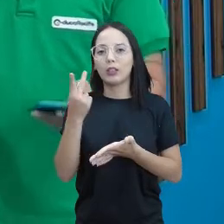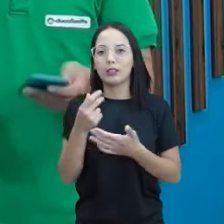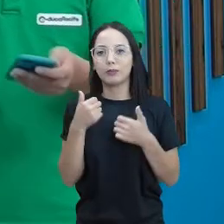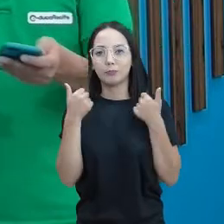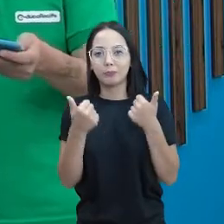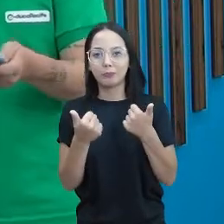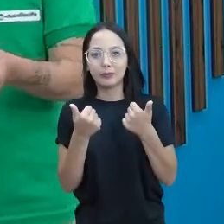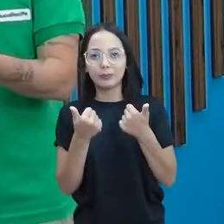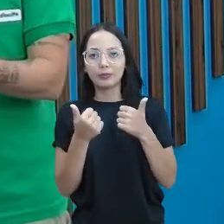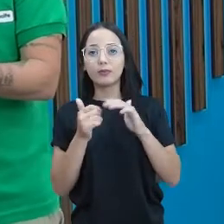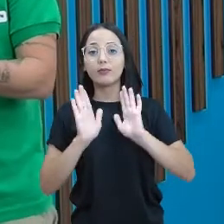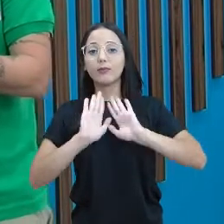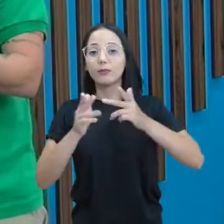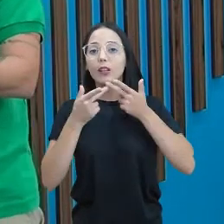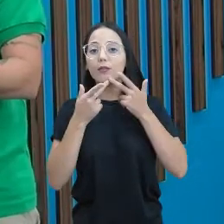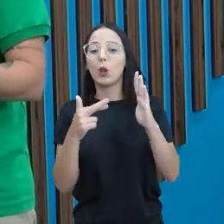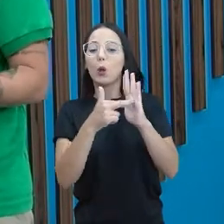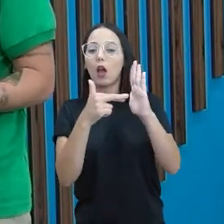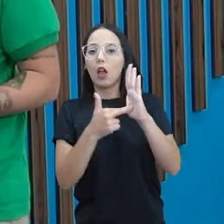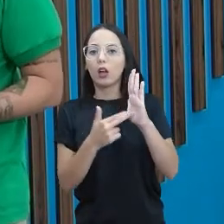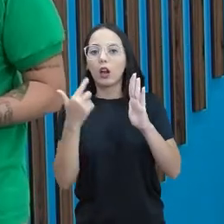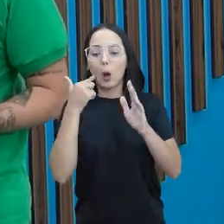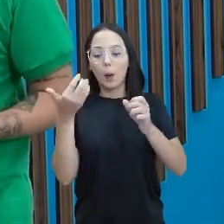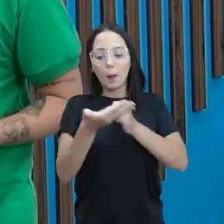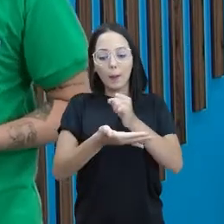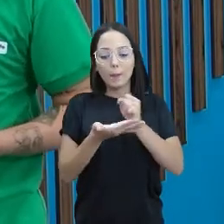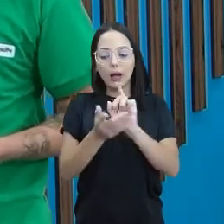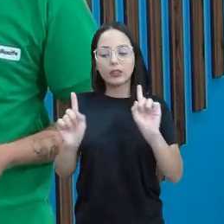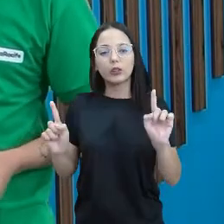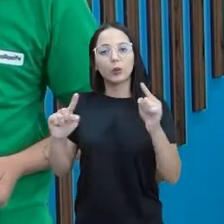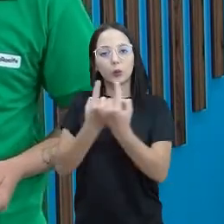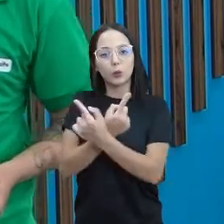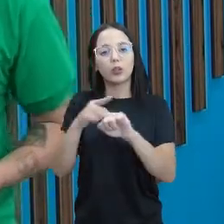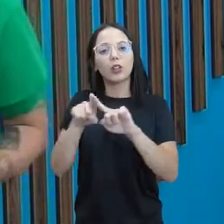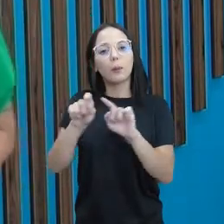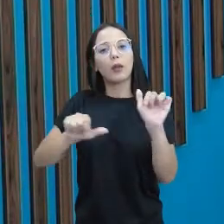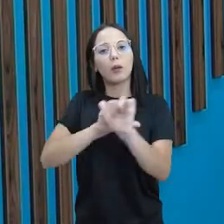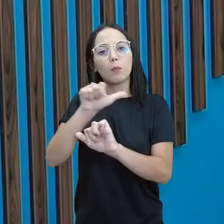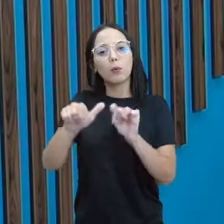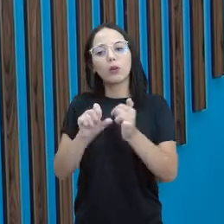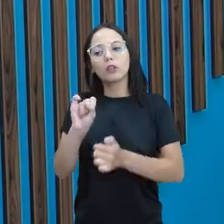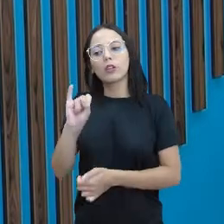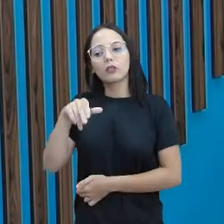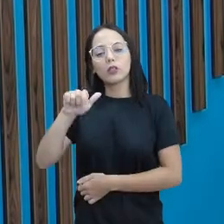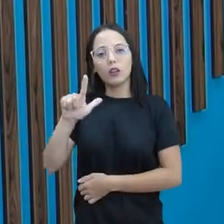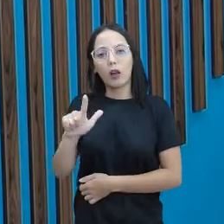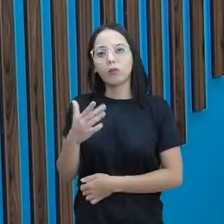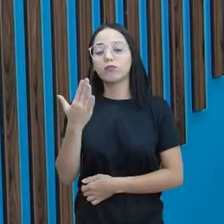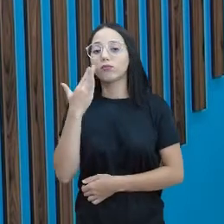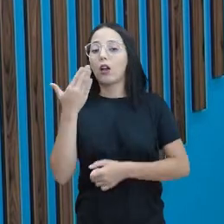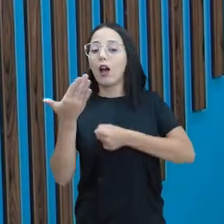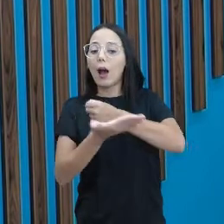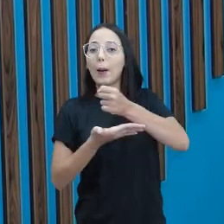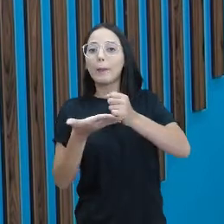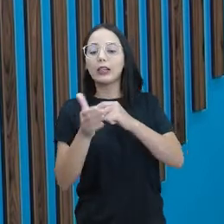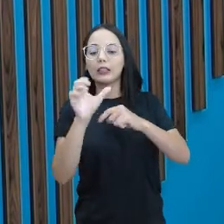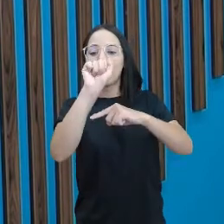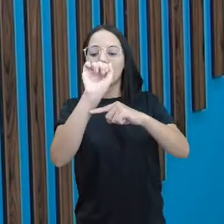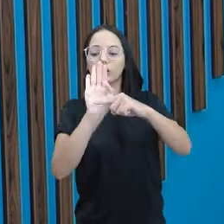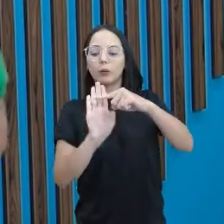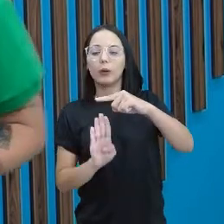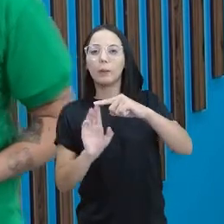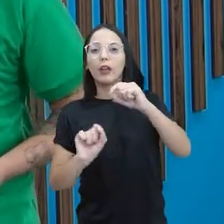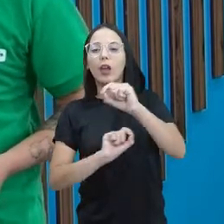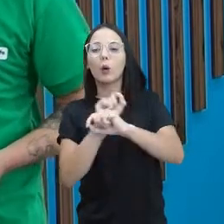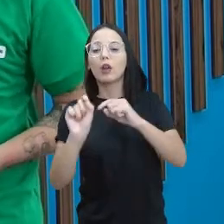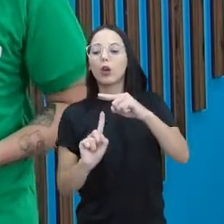lá. Está dita a regra, inverte a base e muda o sinal do expoente. Então, a base aqui, A sobre B, é elevado